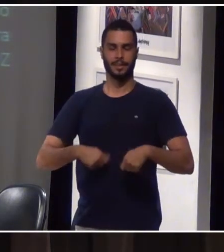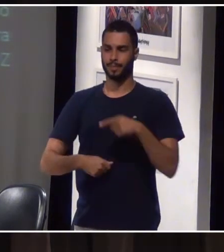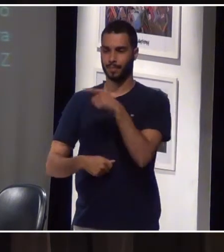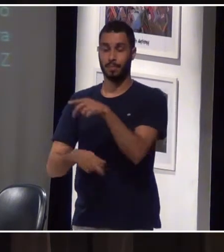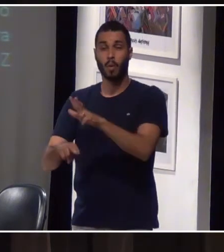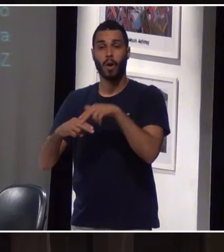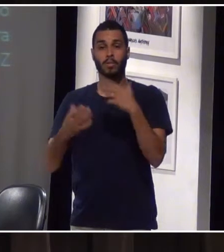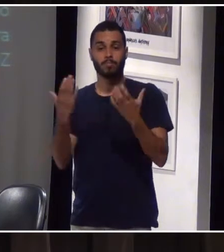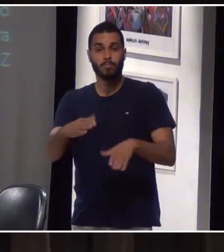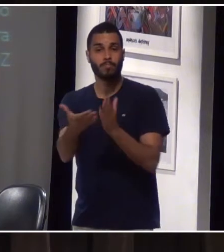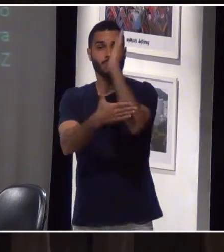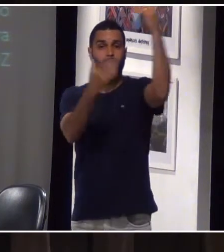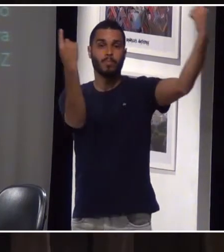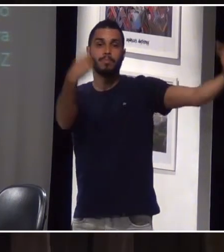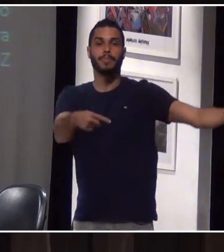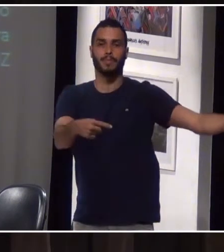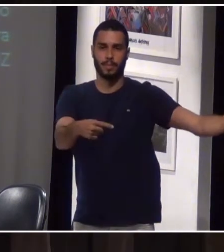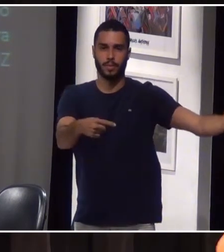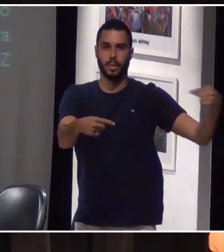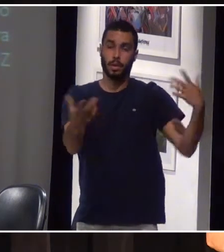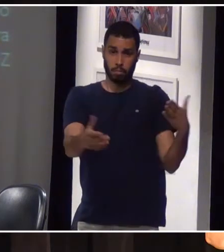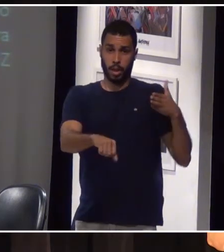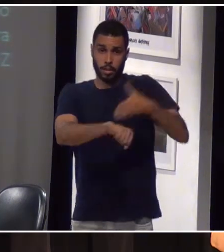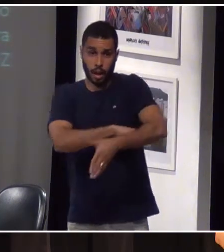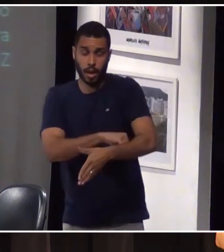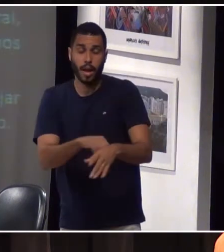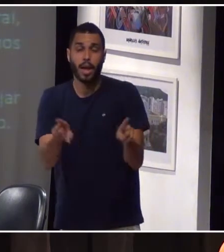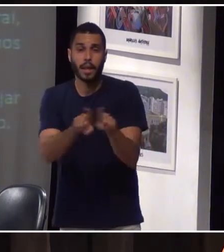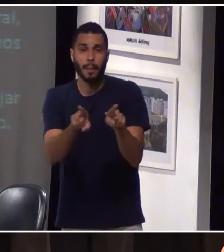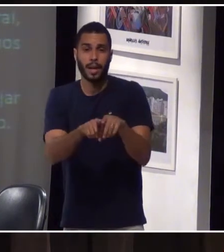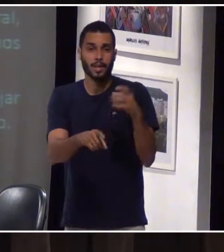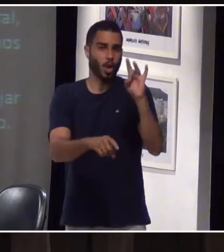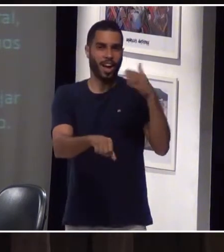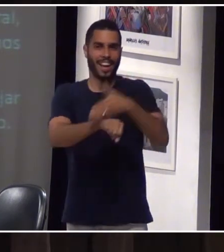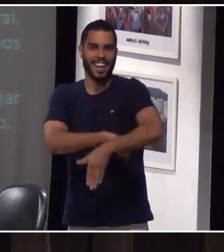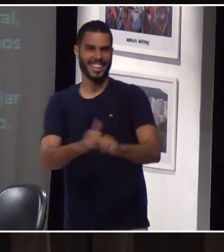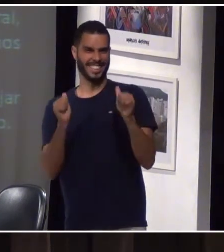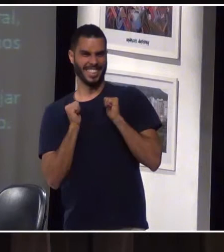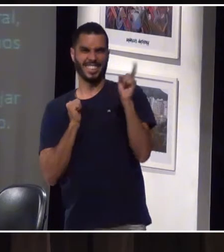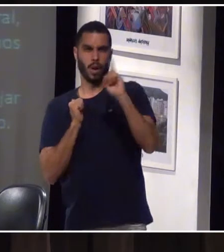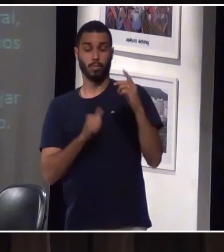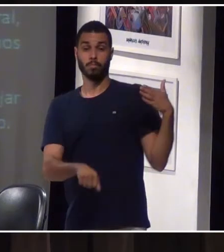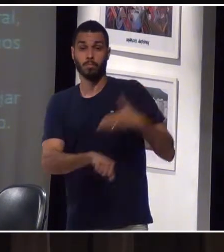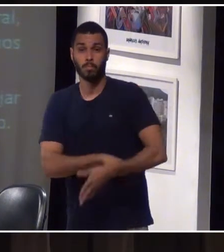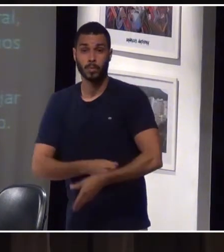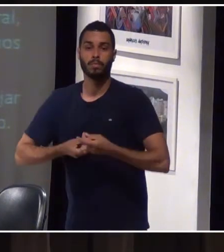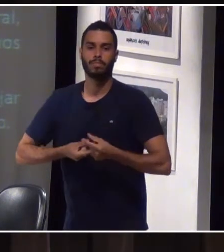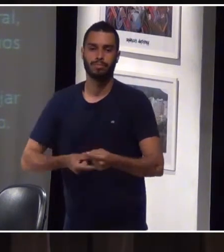como para se permanecer no jogo. Tá? No jogo, que eu digo, o jogo do mercado. Meu tempo já está